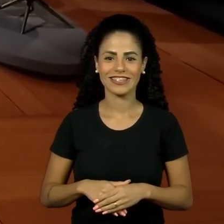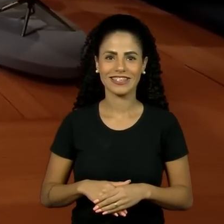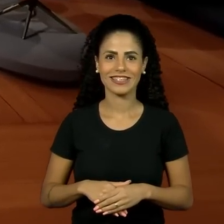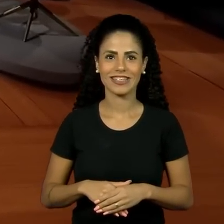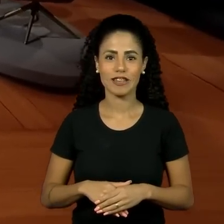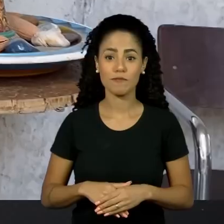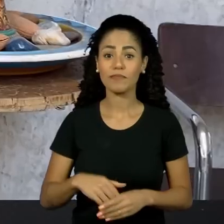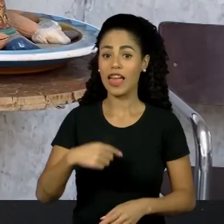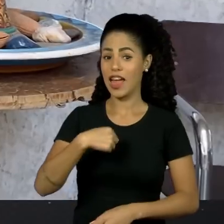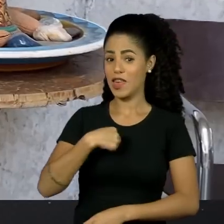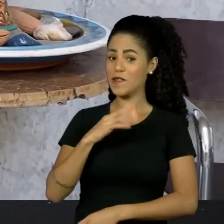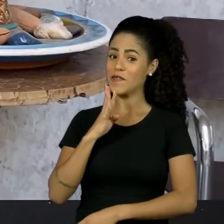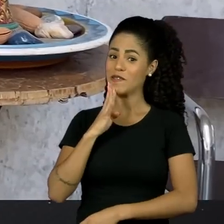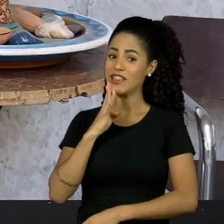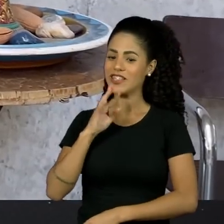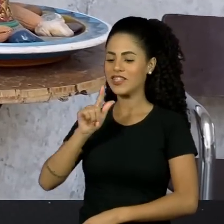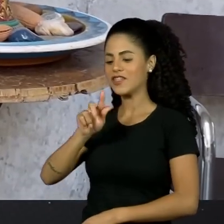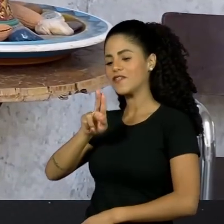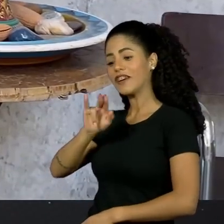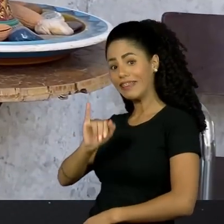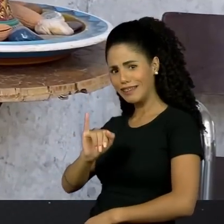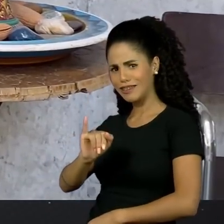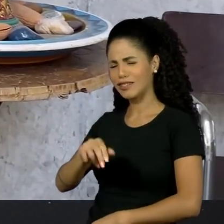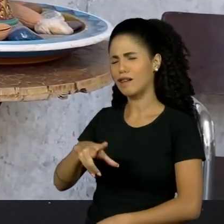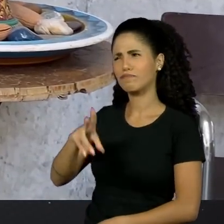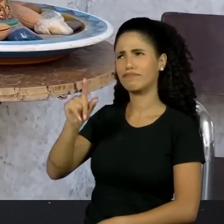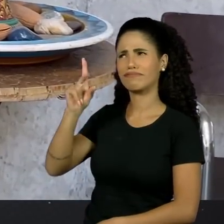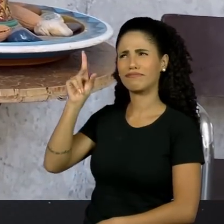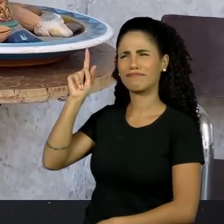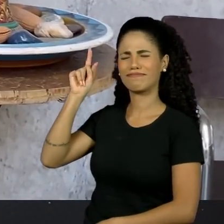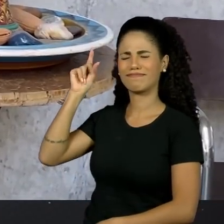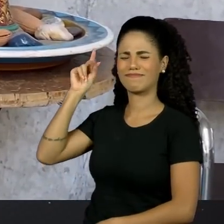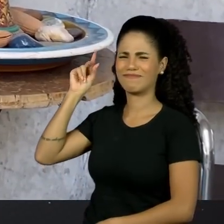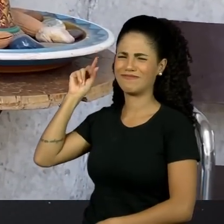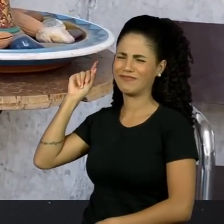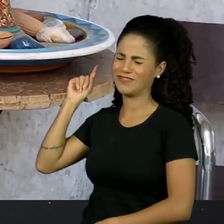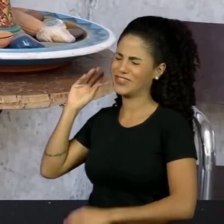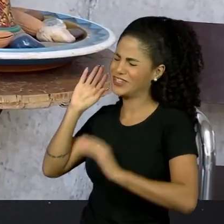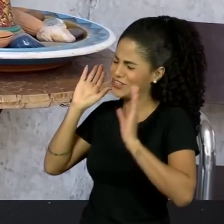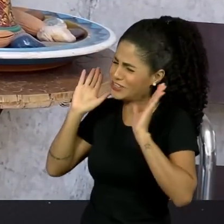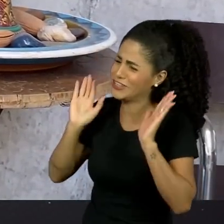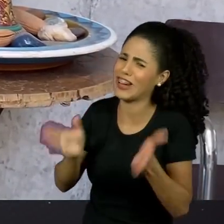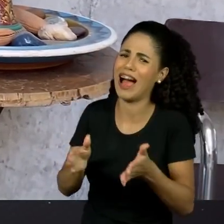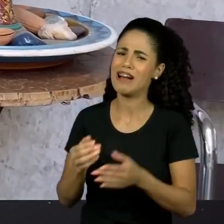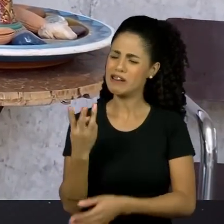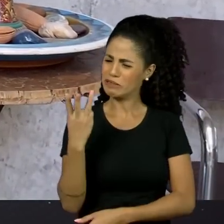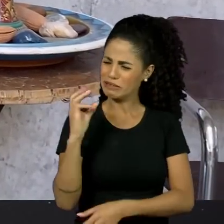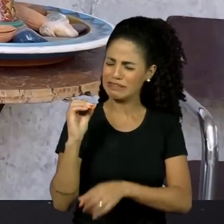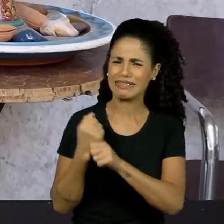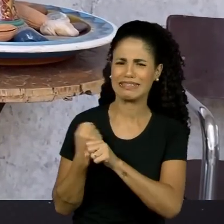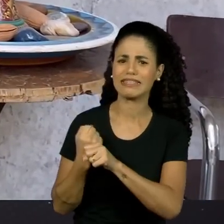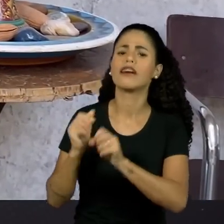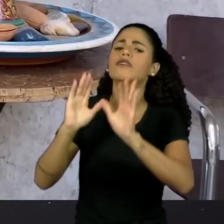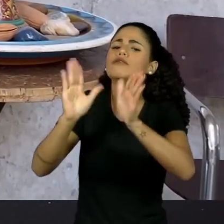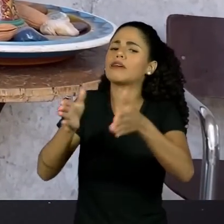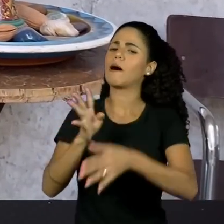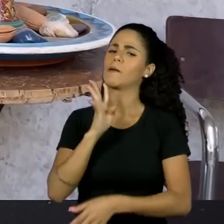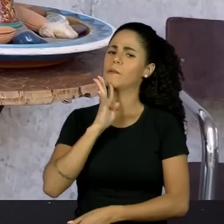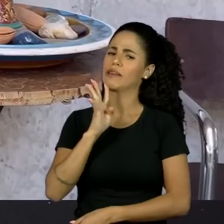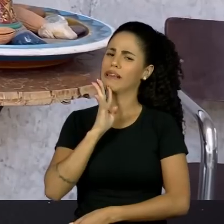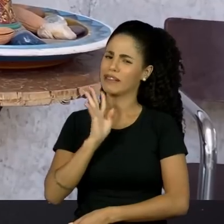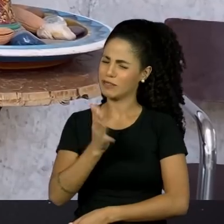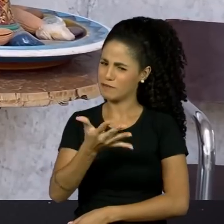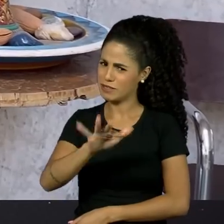Eu conheci o Guilherme faz um bocado de décadas, acho que uns 30 anos,